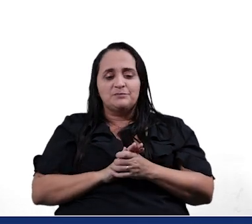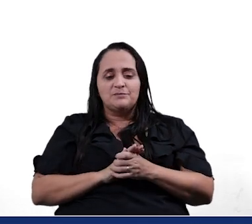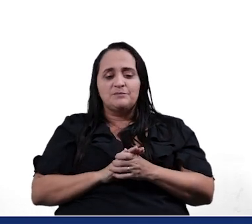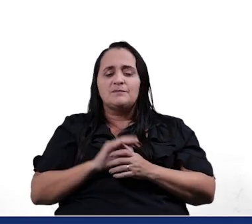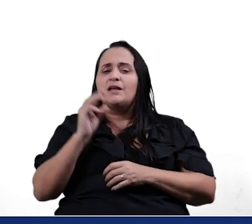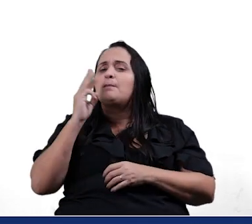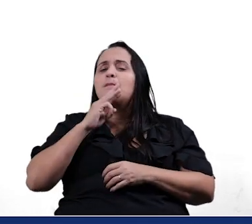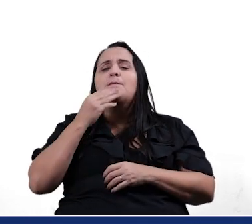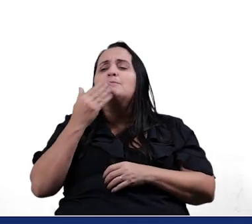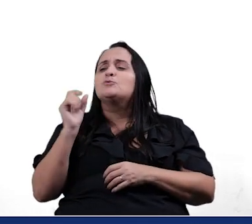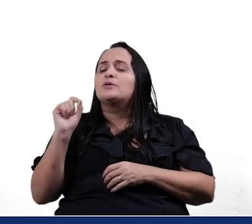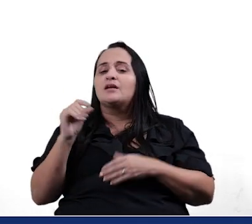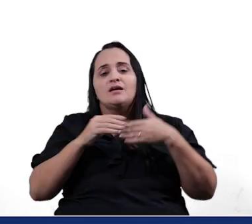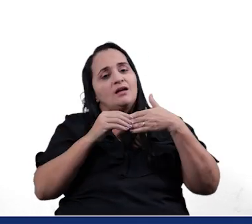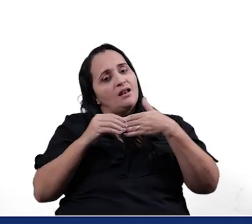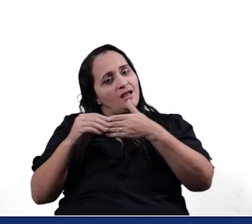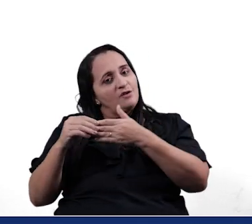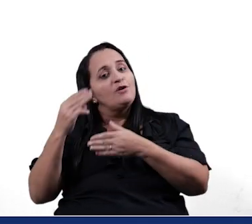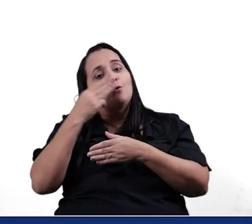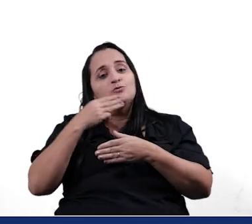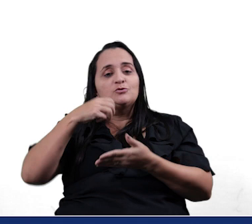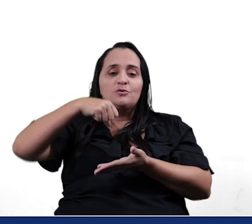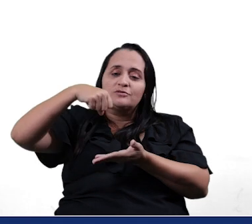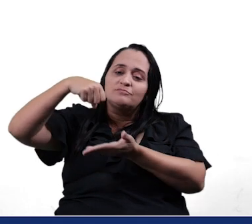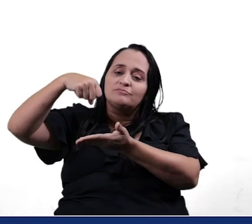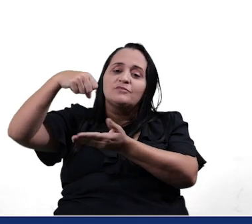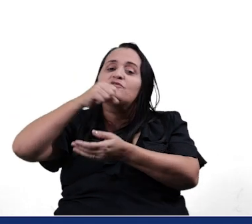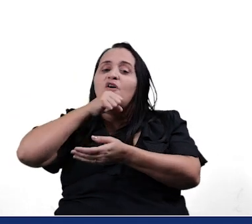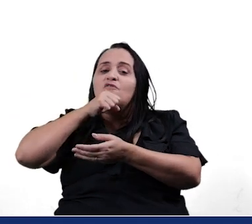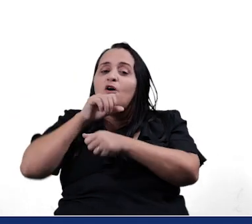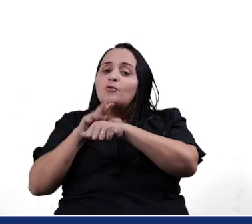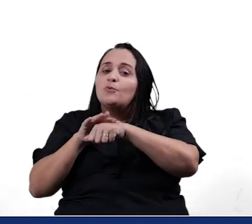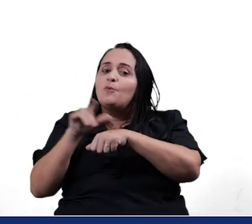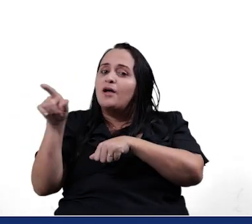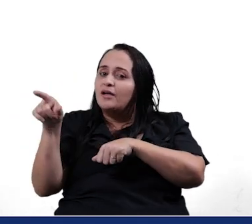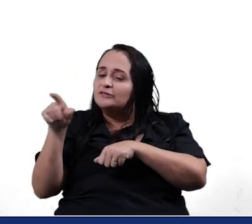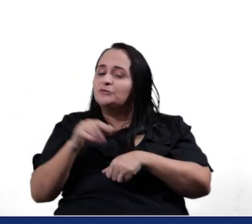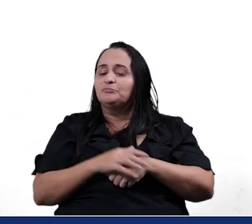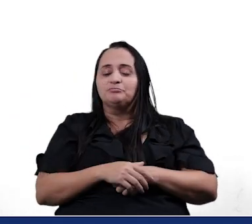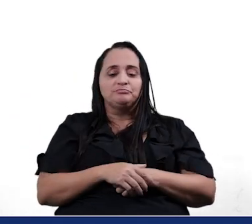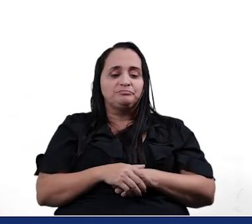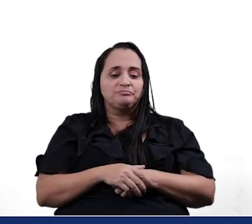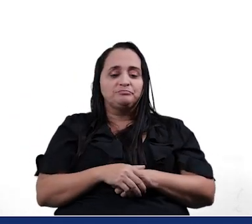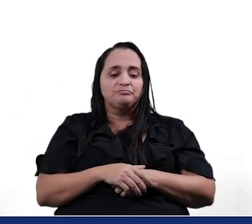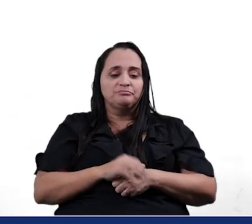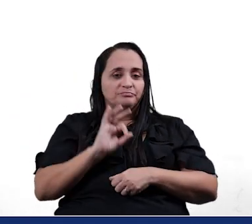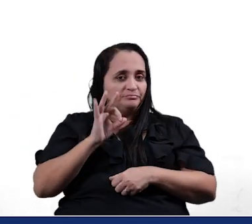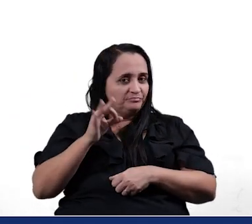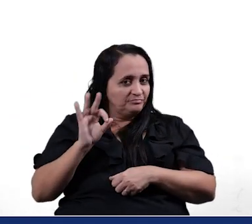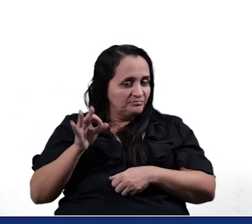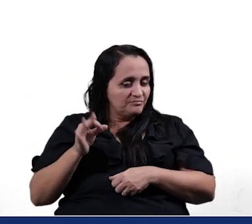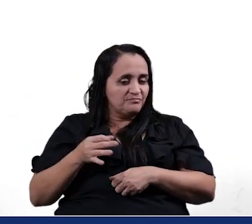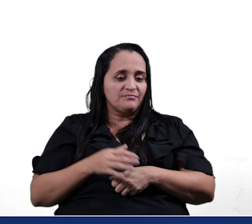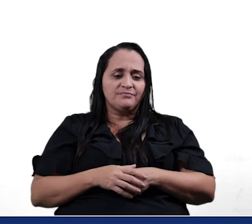de Chapeuzinho pediu para ela? Para levar os doces para a vovó que estava doente. Aí, todo mundo acertando, hein? E